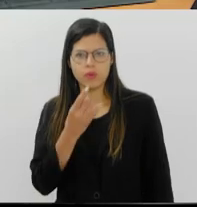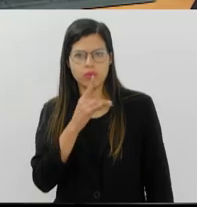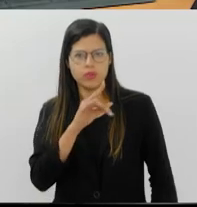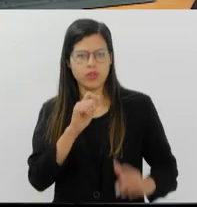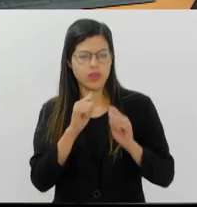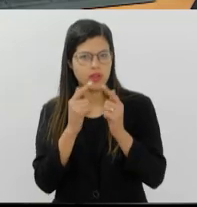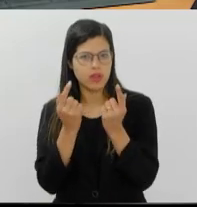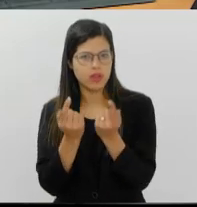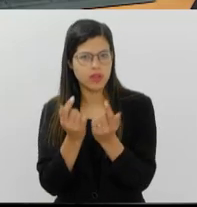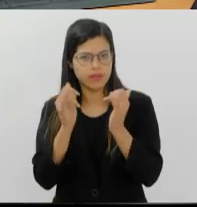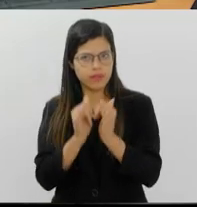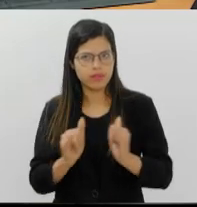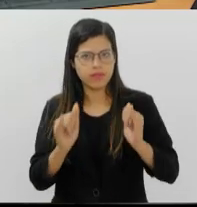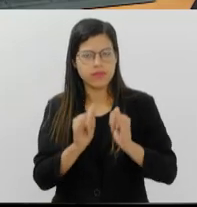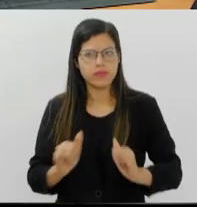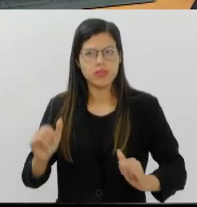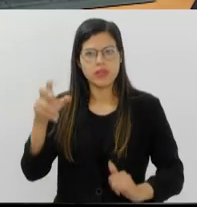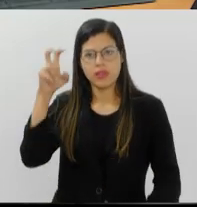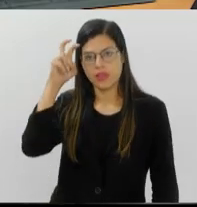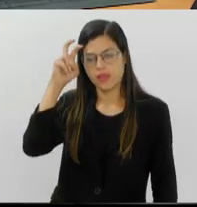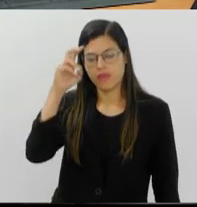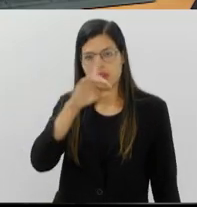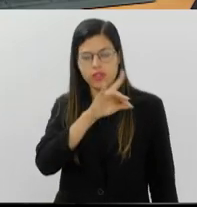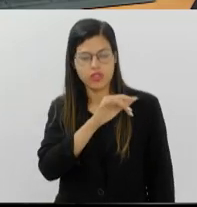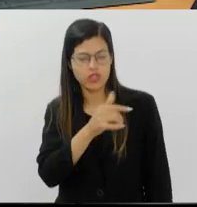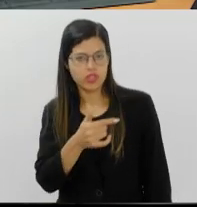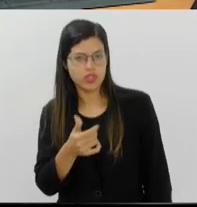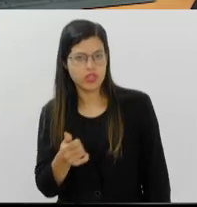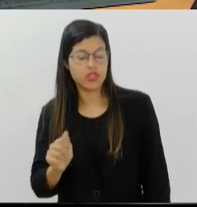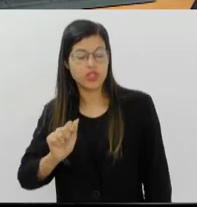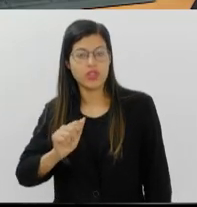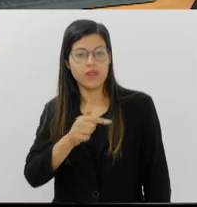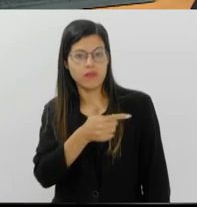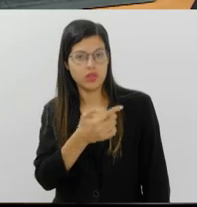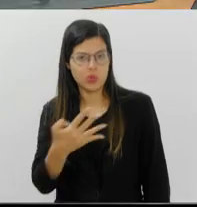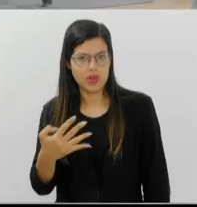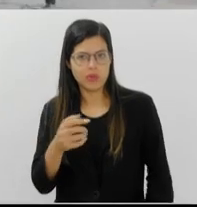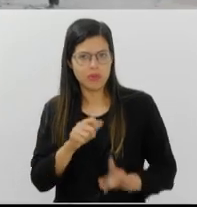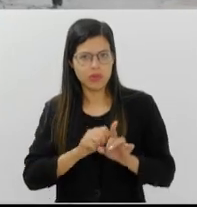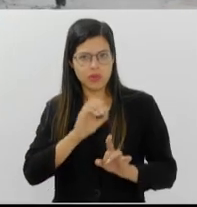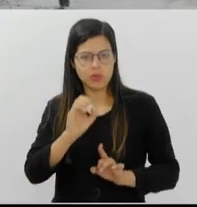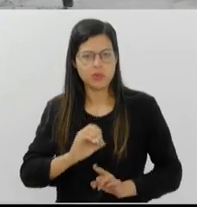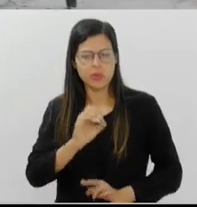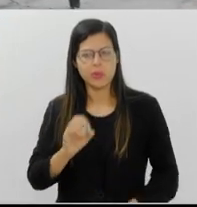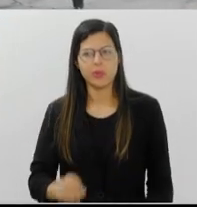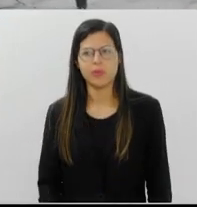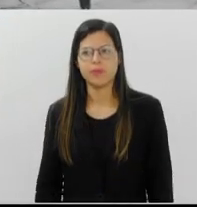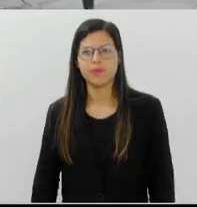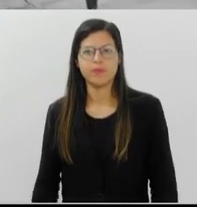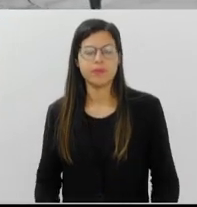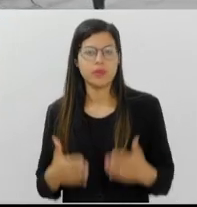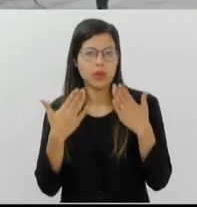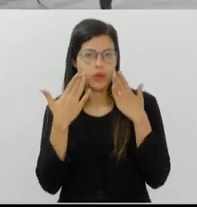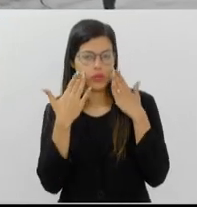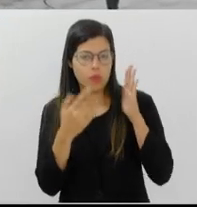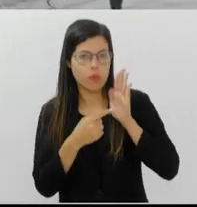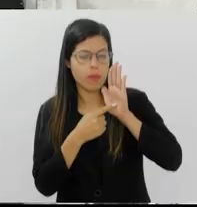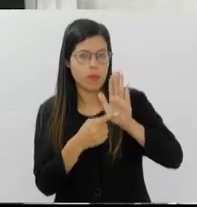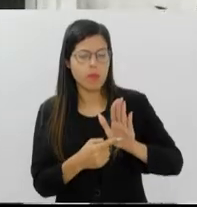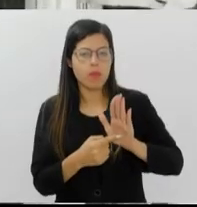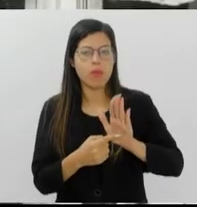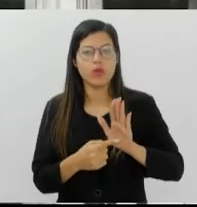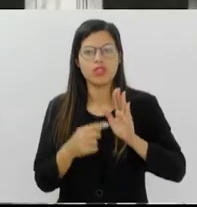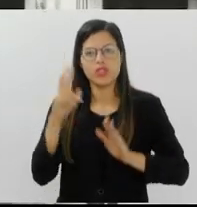O Bom Dia Alerj traz os seguintes destaques nesta quinta-feira, 24 de outubro. Exposição mostra a história